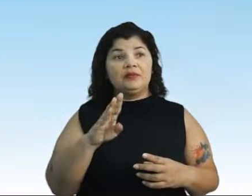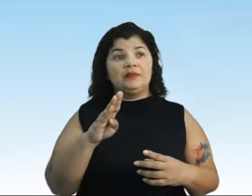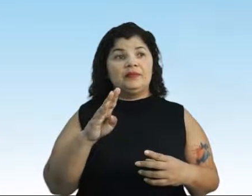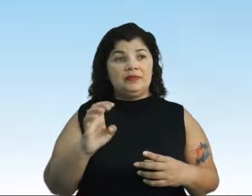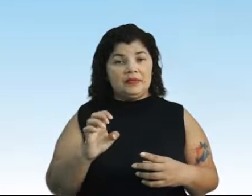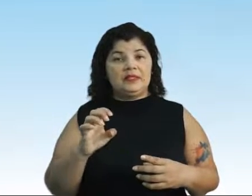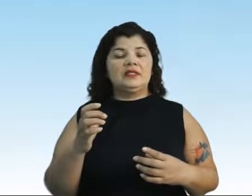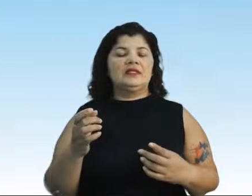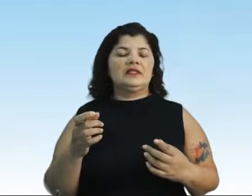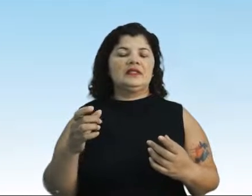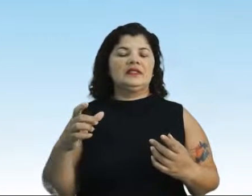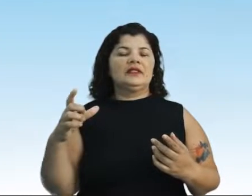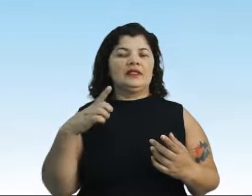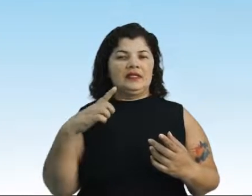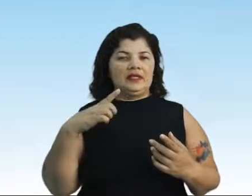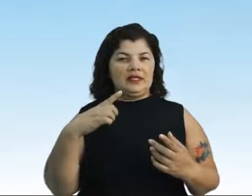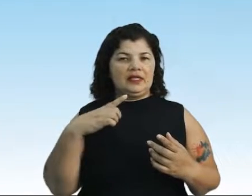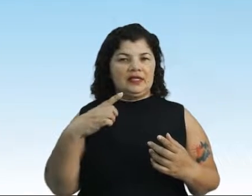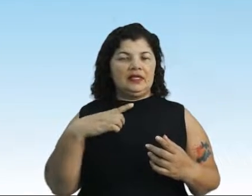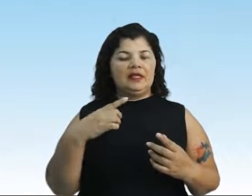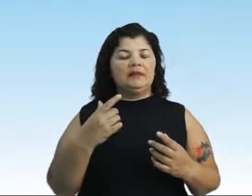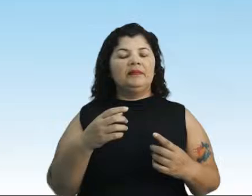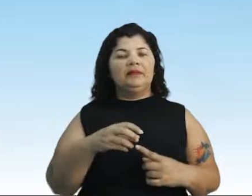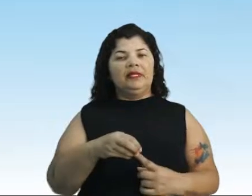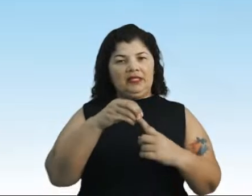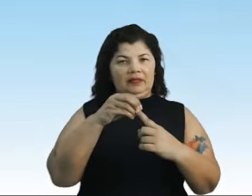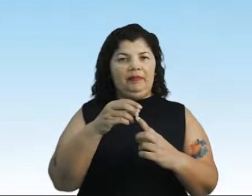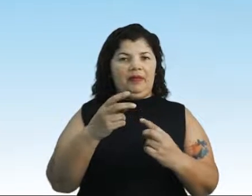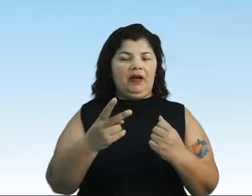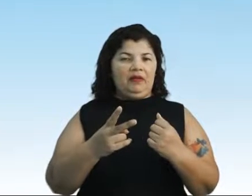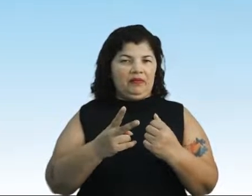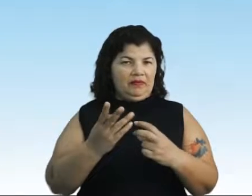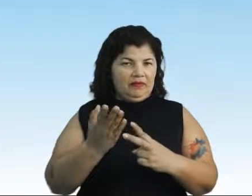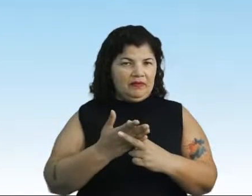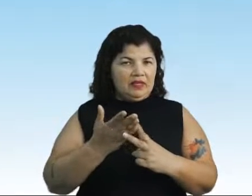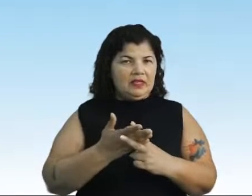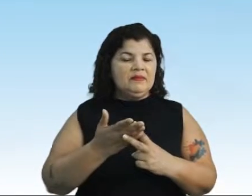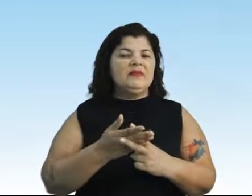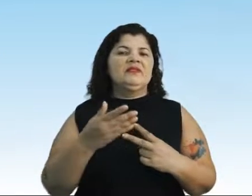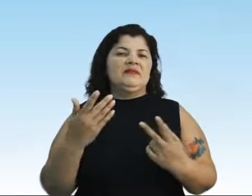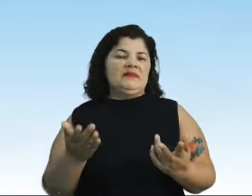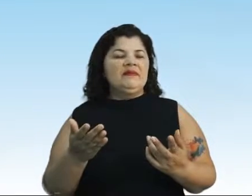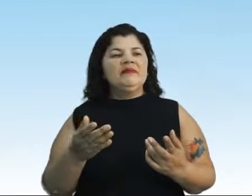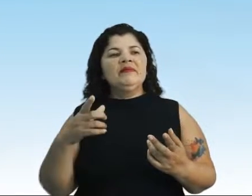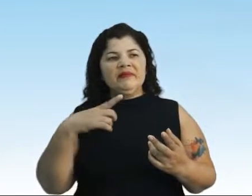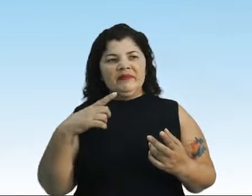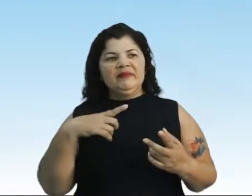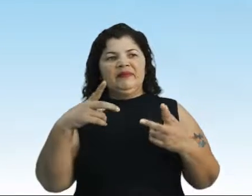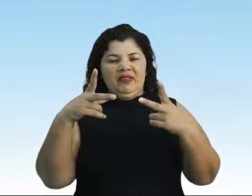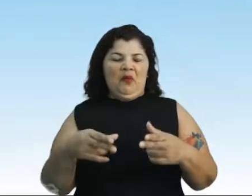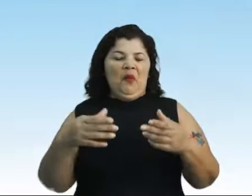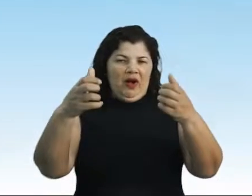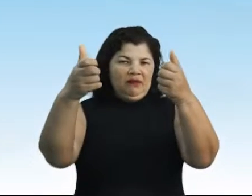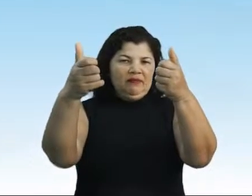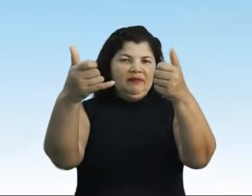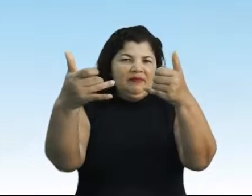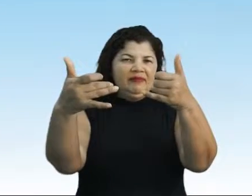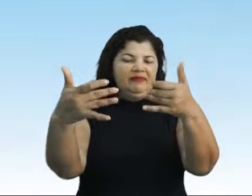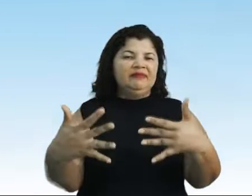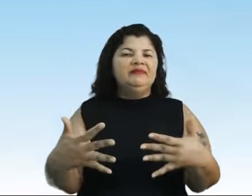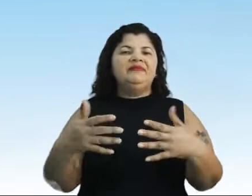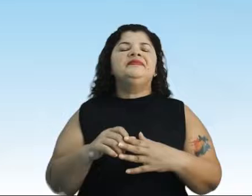principal e o heroes aí, esse complemento. Então, percebam que está do jeitinho que está explicado. São